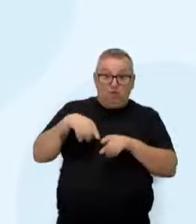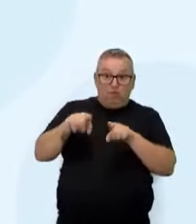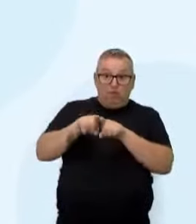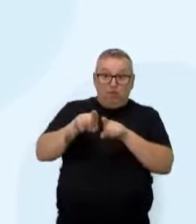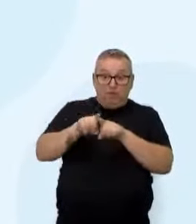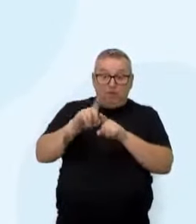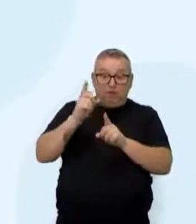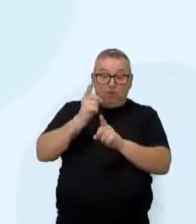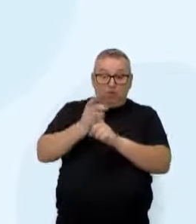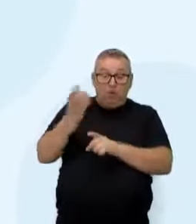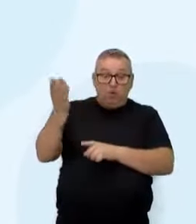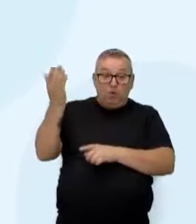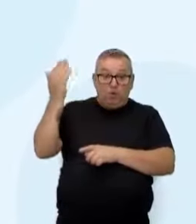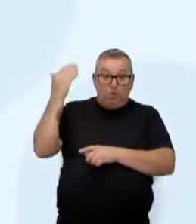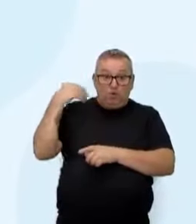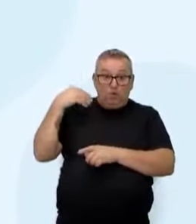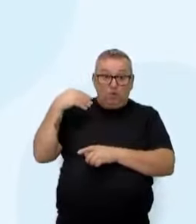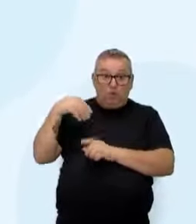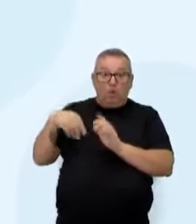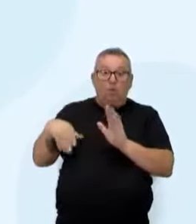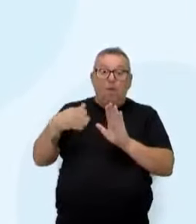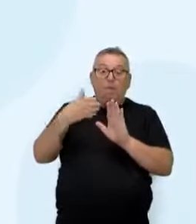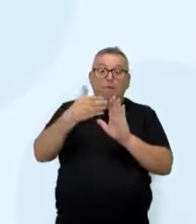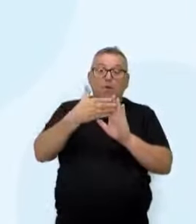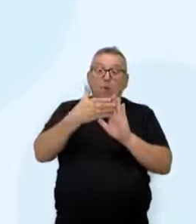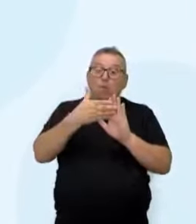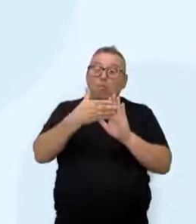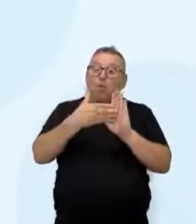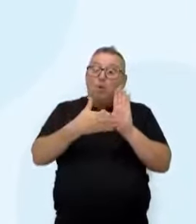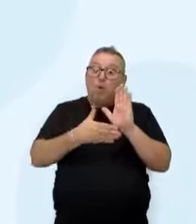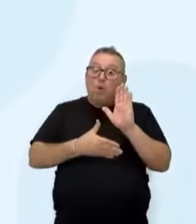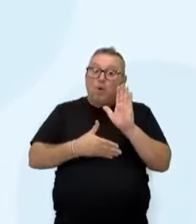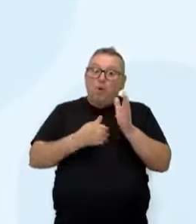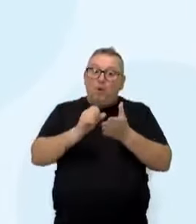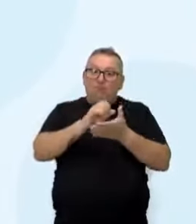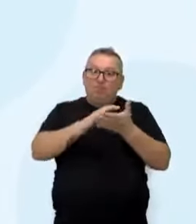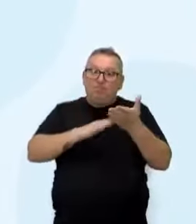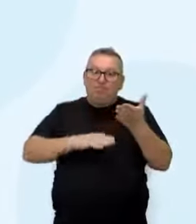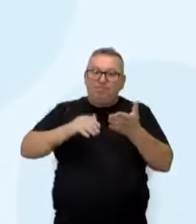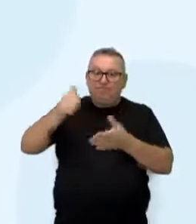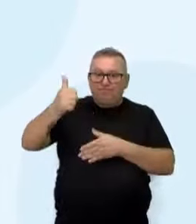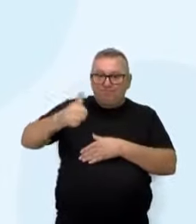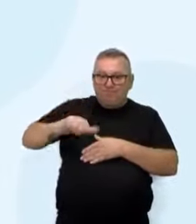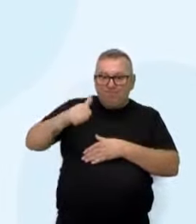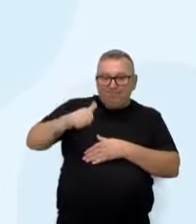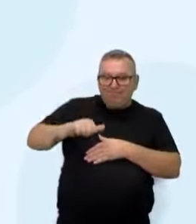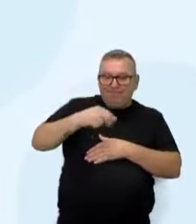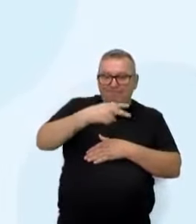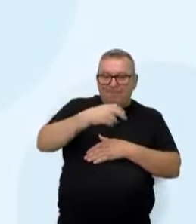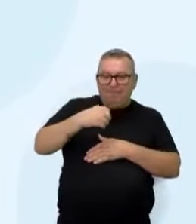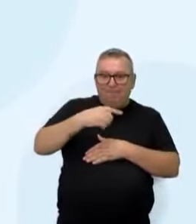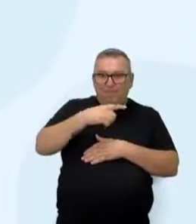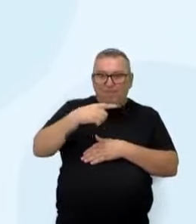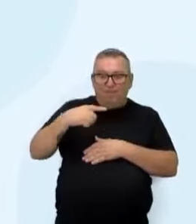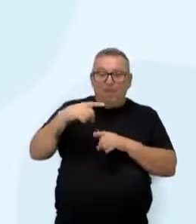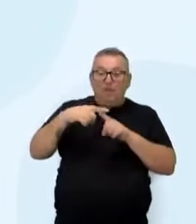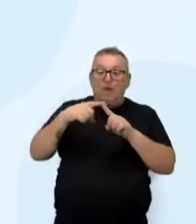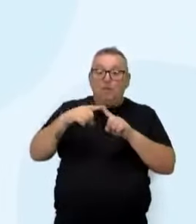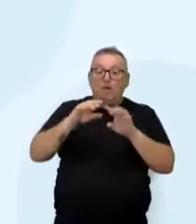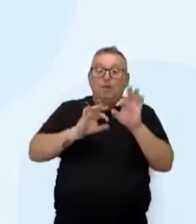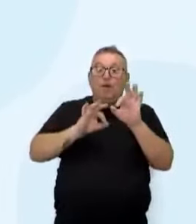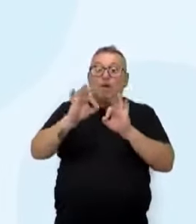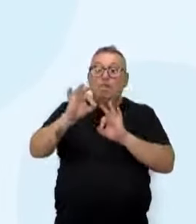fizemos nos encontros anteriores, uma proposta de uma atividade de avaliação de 2021 e de projeção